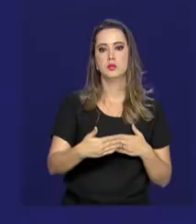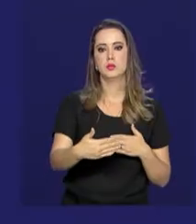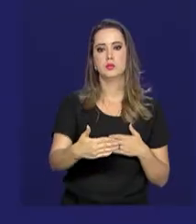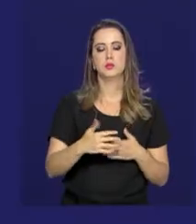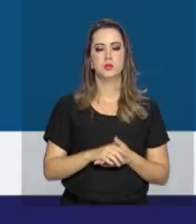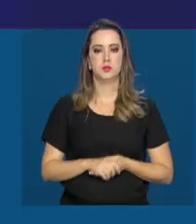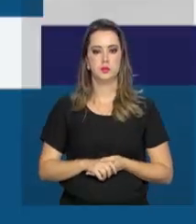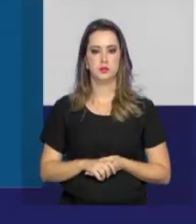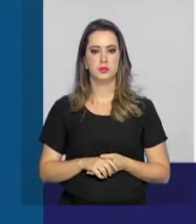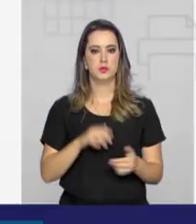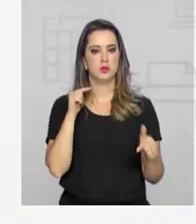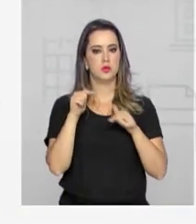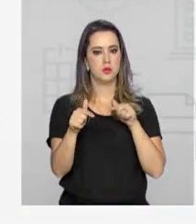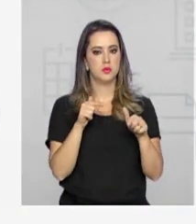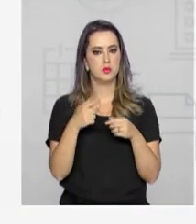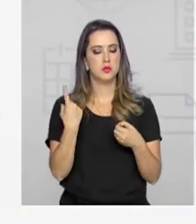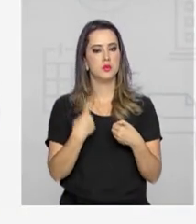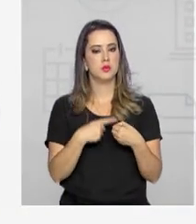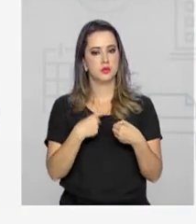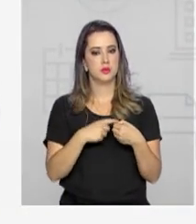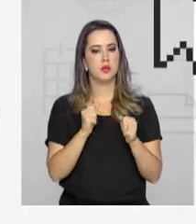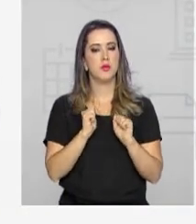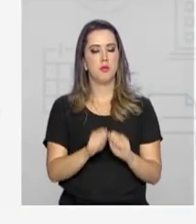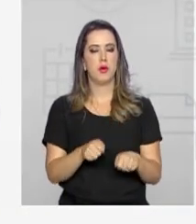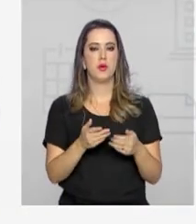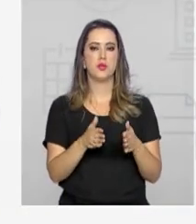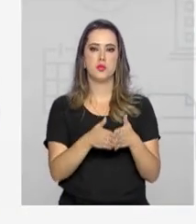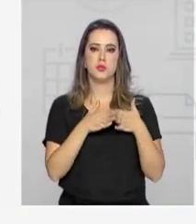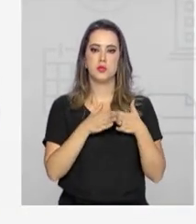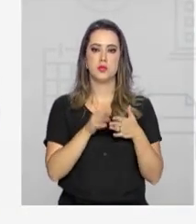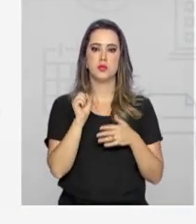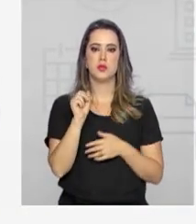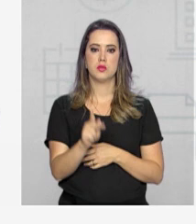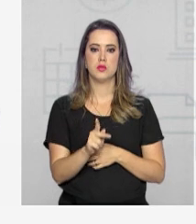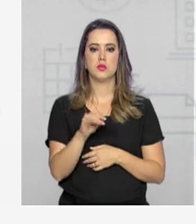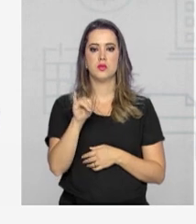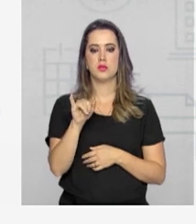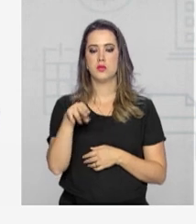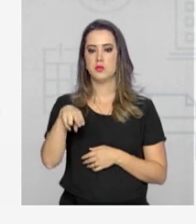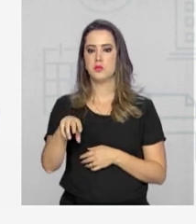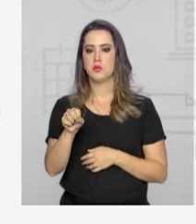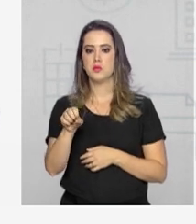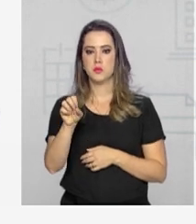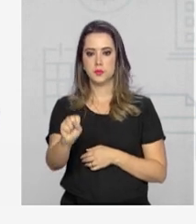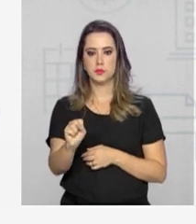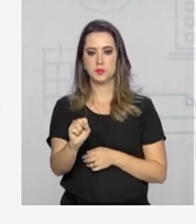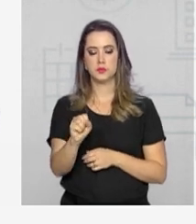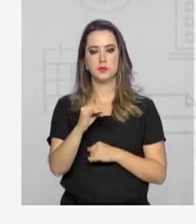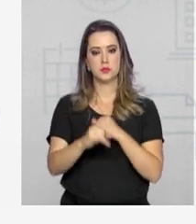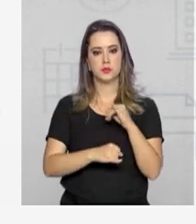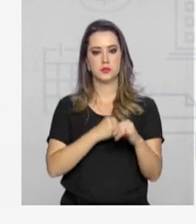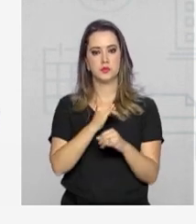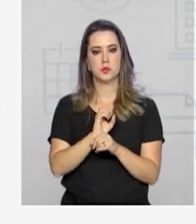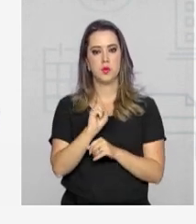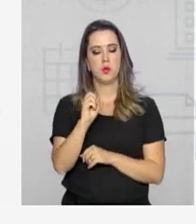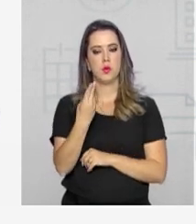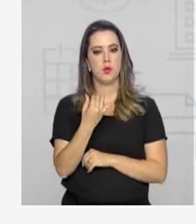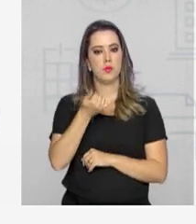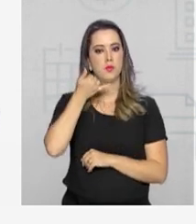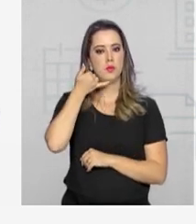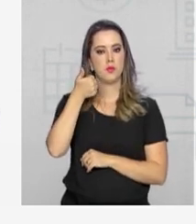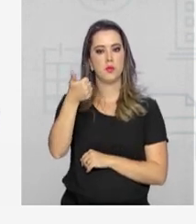o trabalhador da cidade pode requerer a aposentadoria na página do inss na internet ou pelo telefone